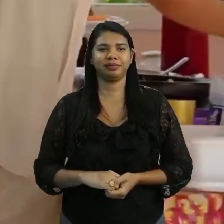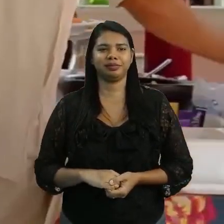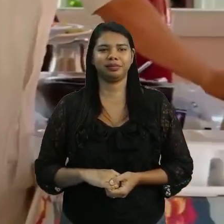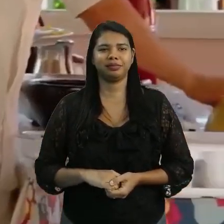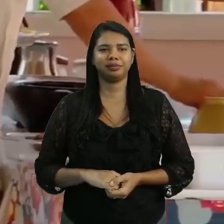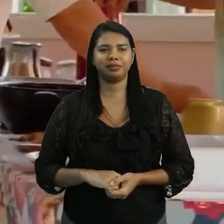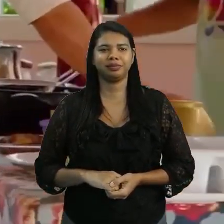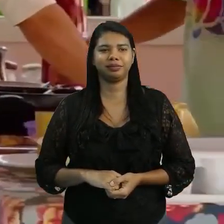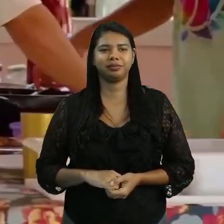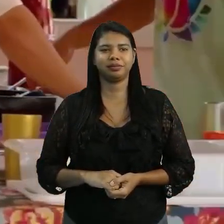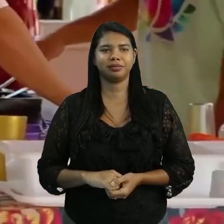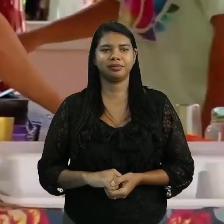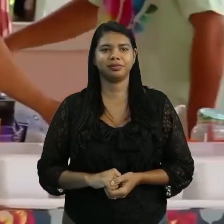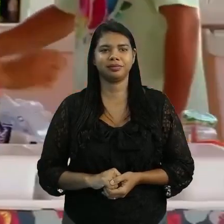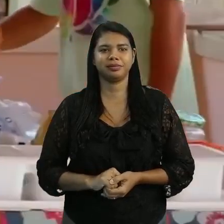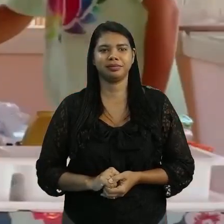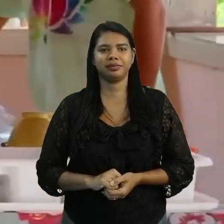fome.